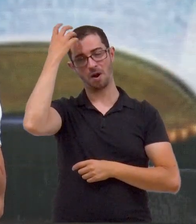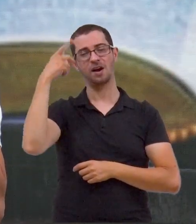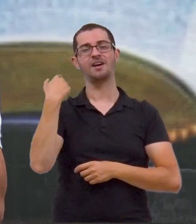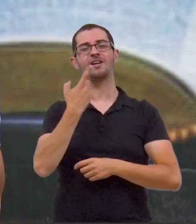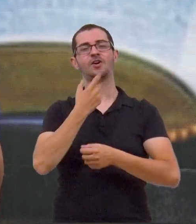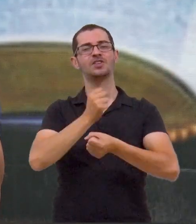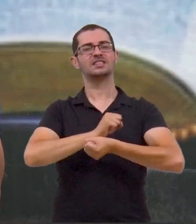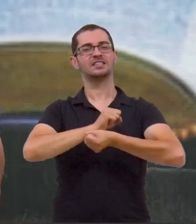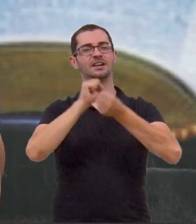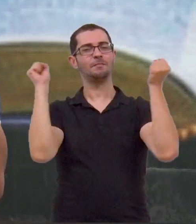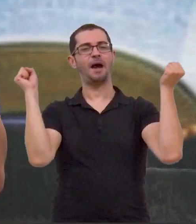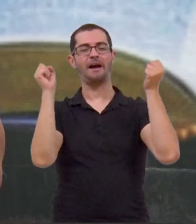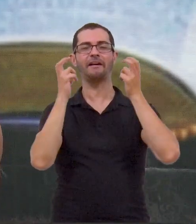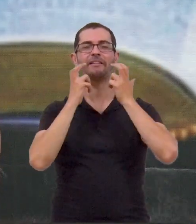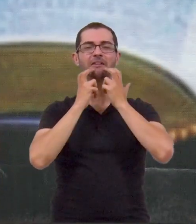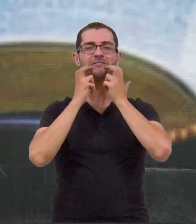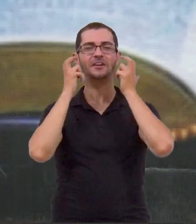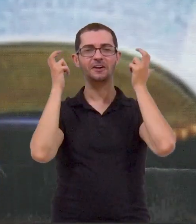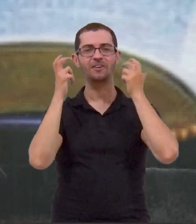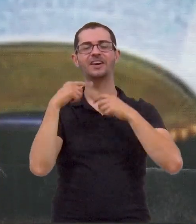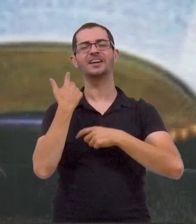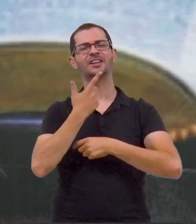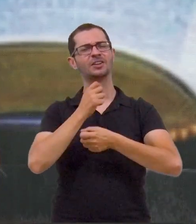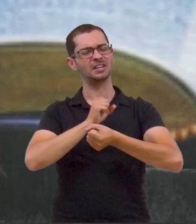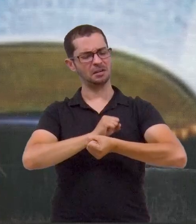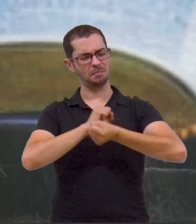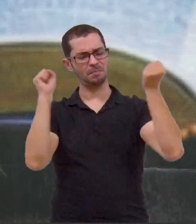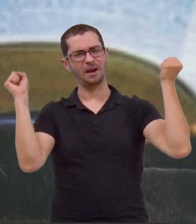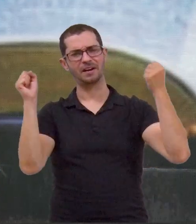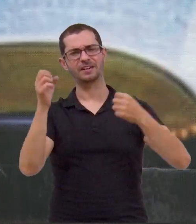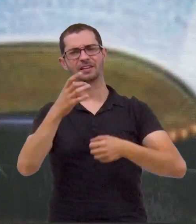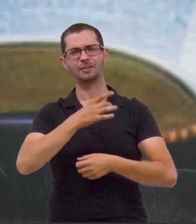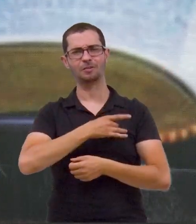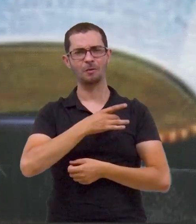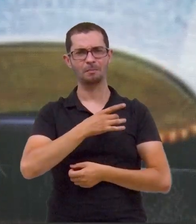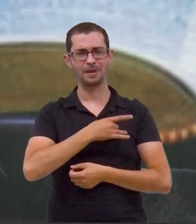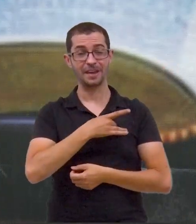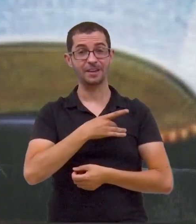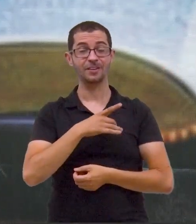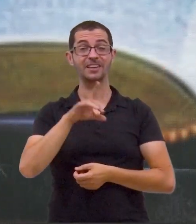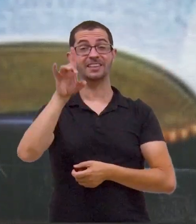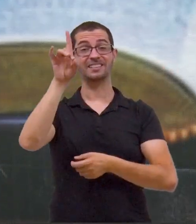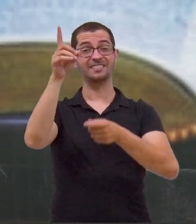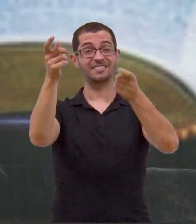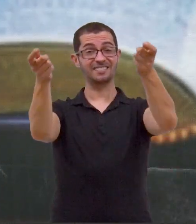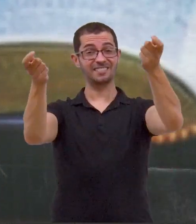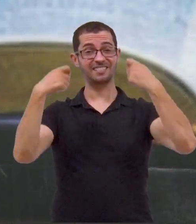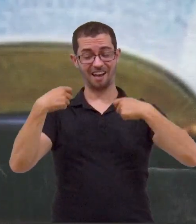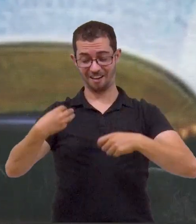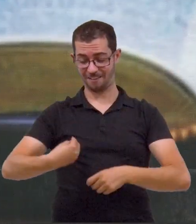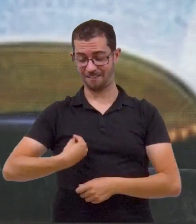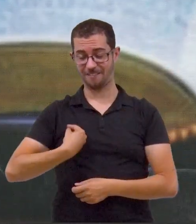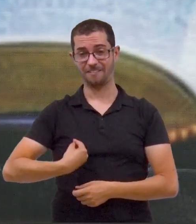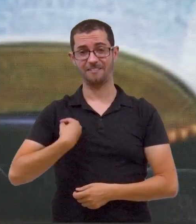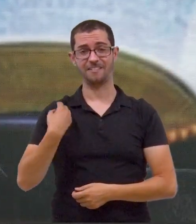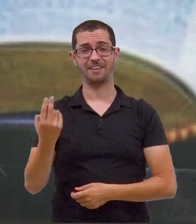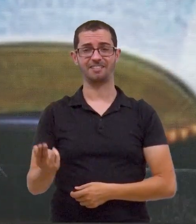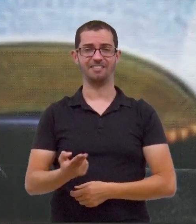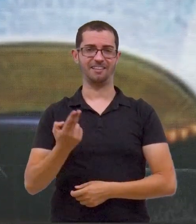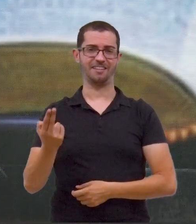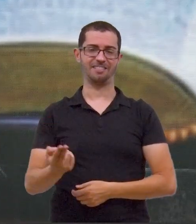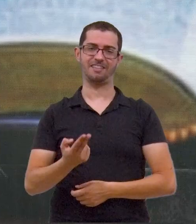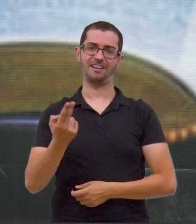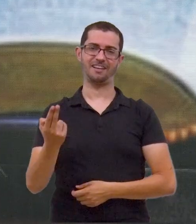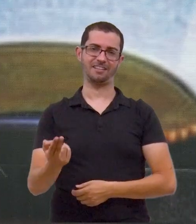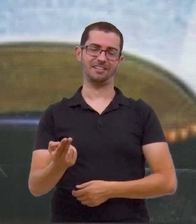medo, que nos dá uma perspectiva de vida eterna. Nós não temos vida que